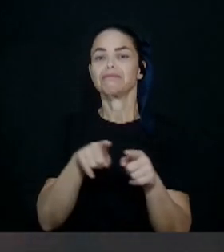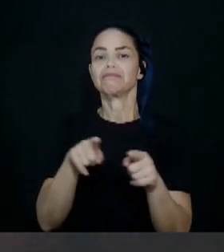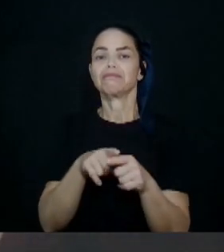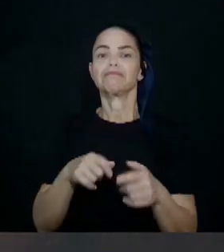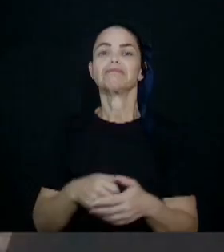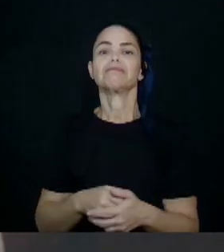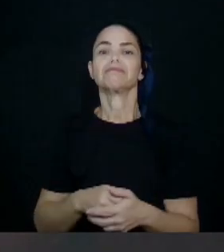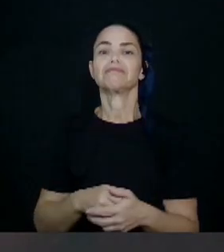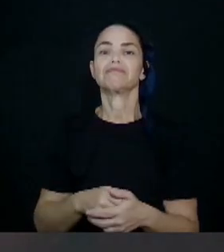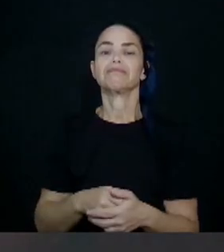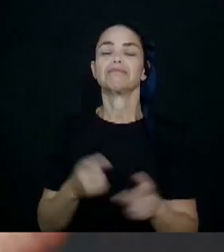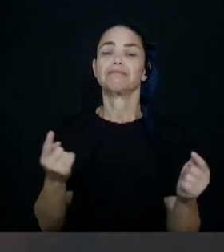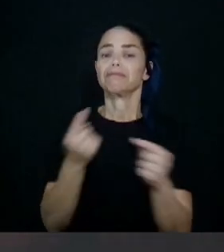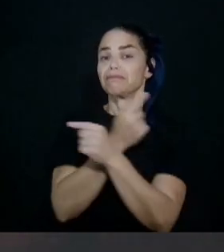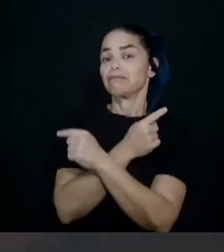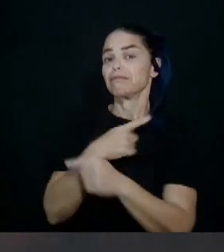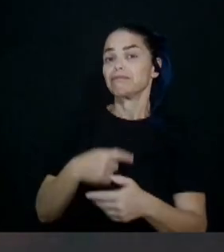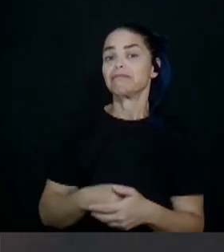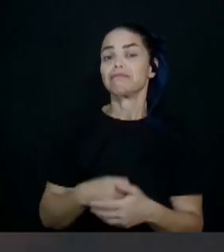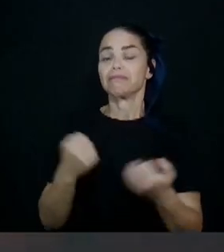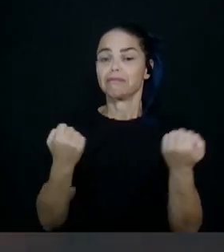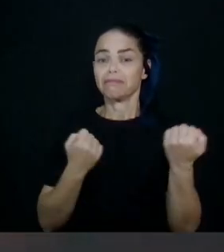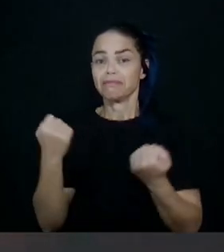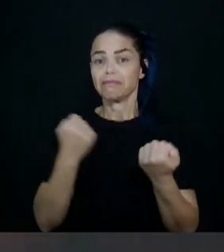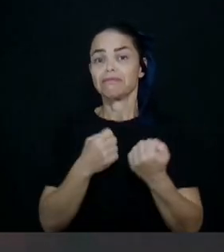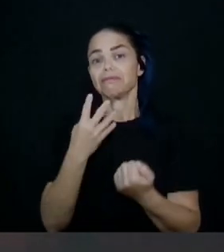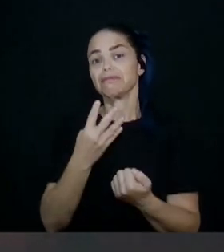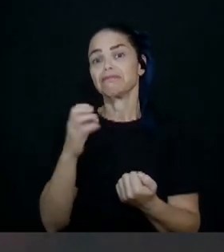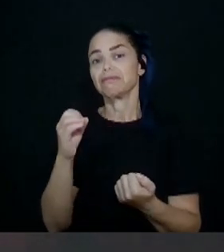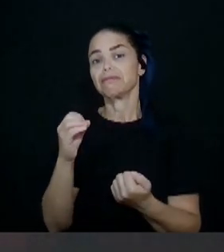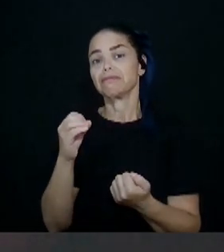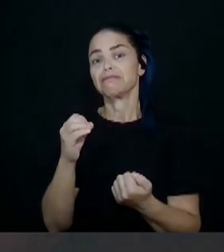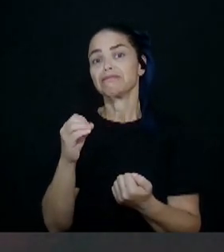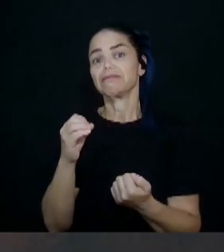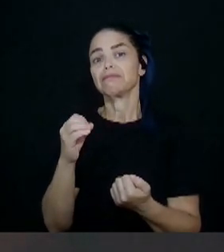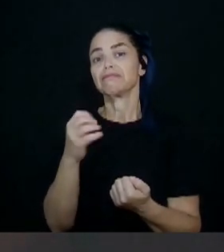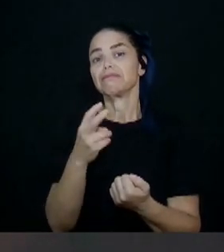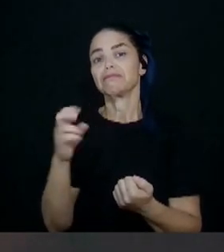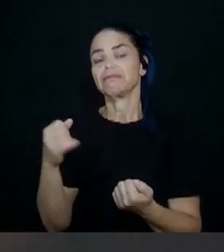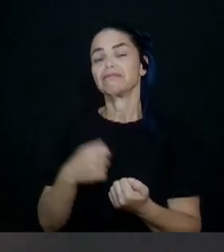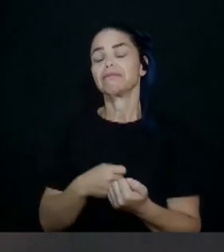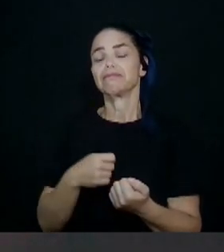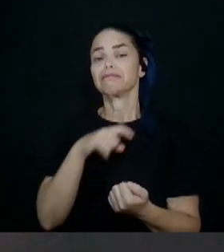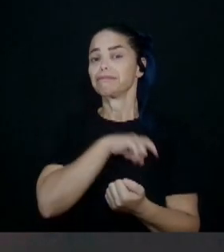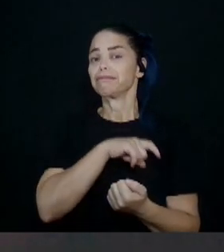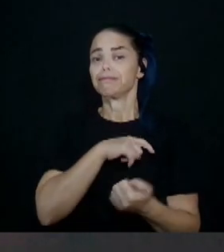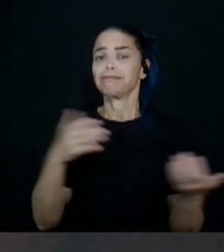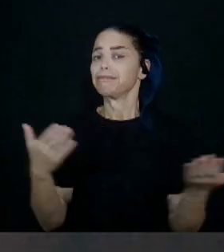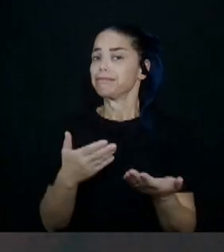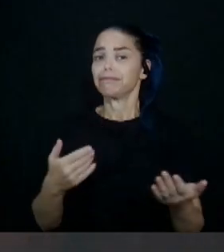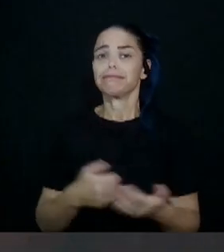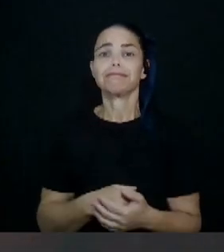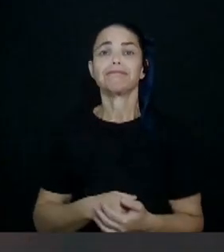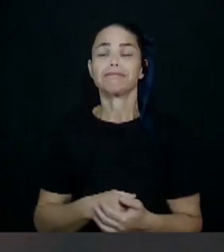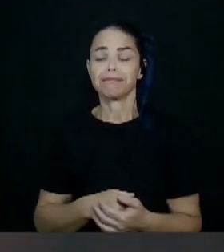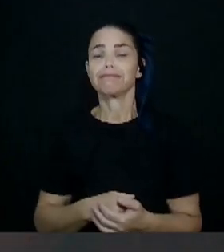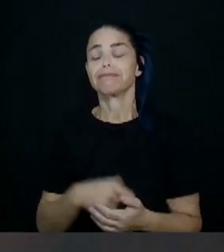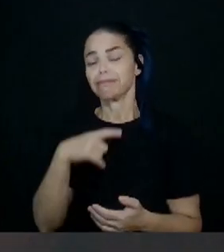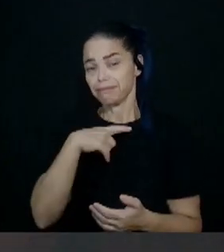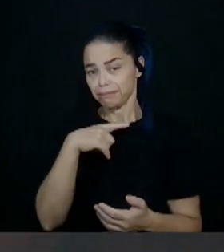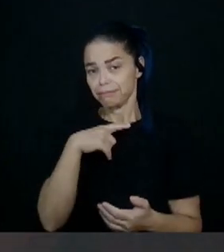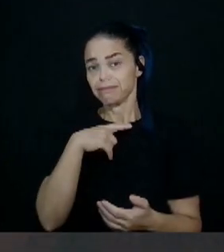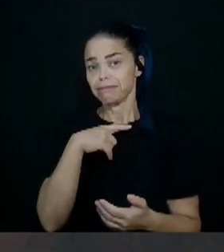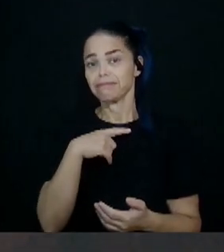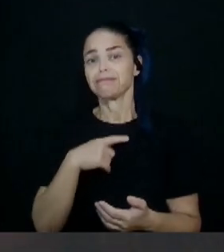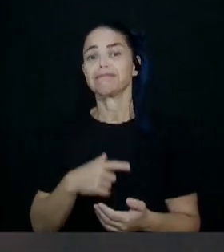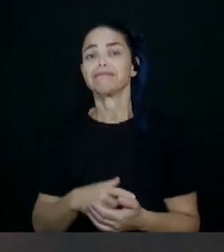ao contrário, tem gente que dirige há 40, 50 anos e vai tirar a CNH agora. Olha isso. Entendeu? Então existe um nicho